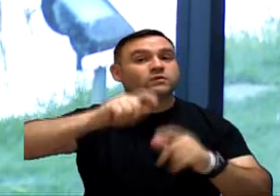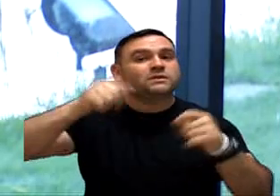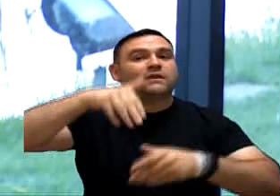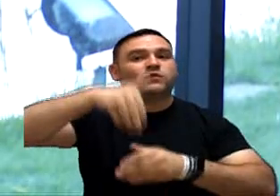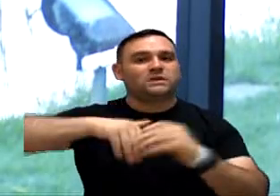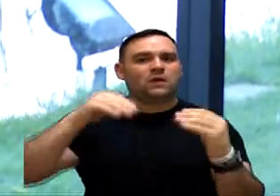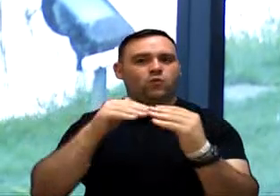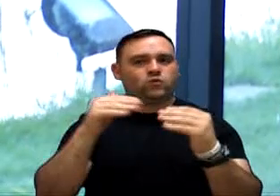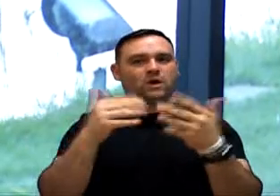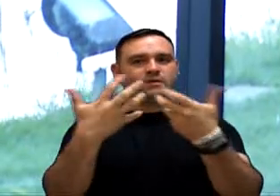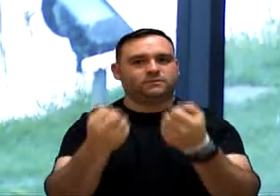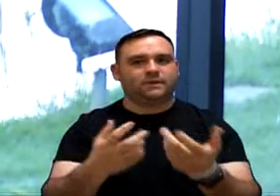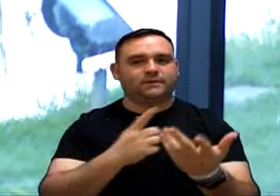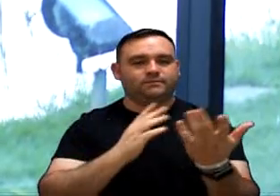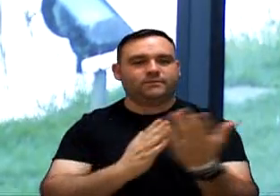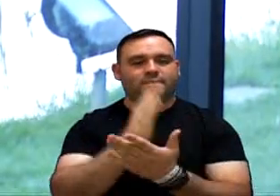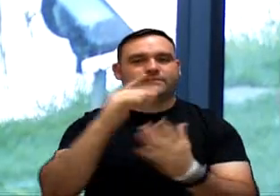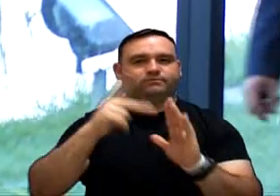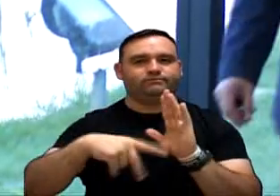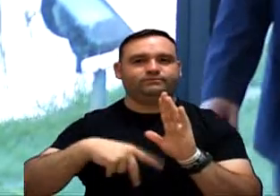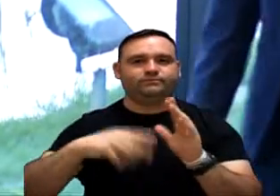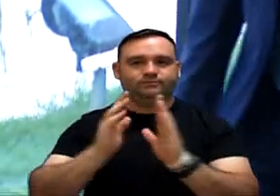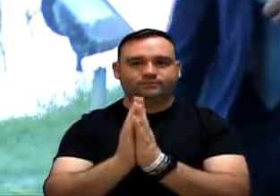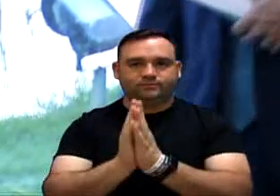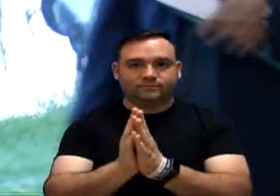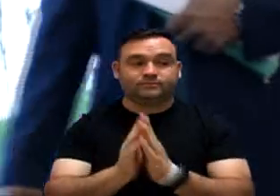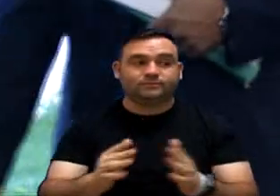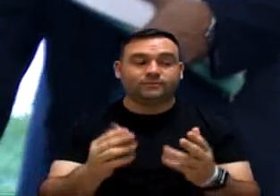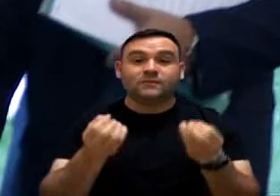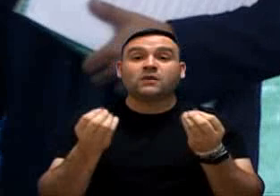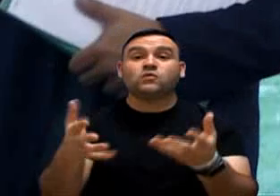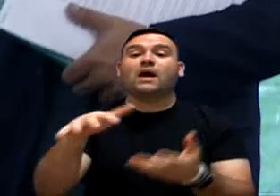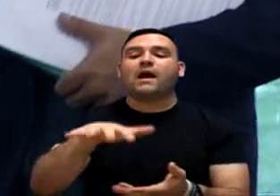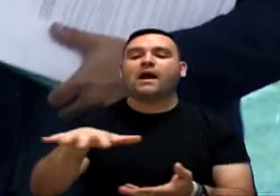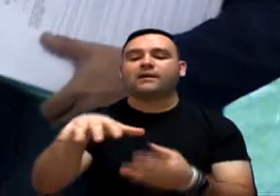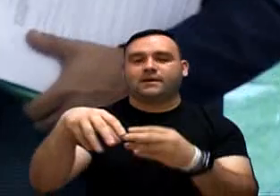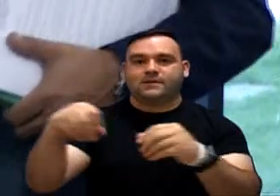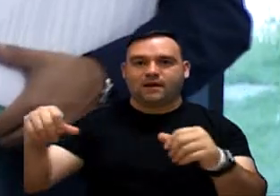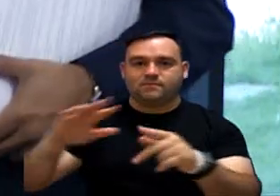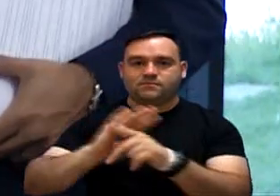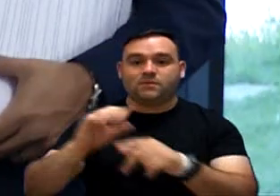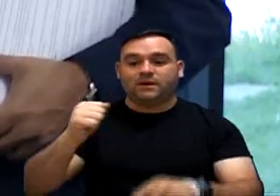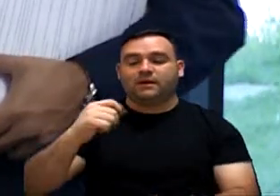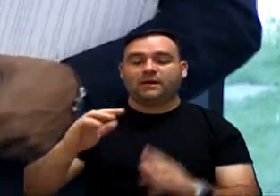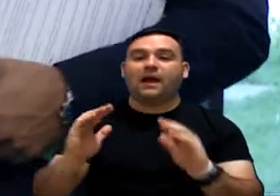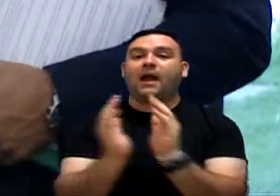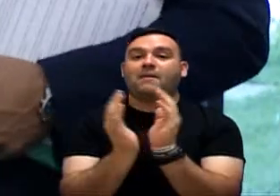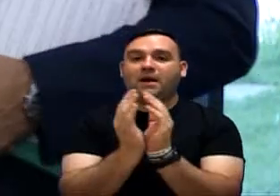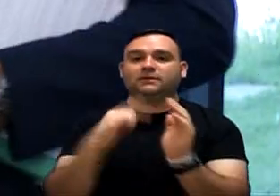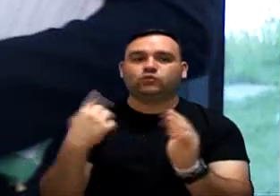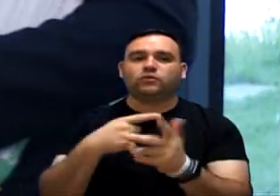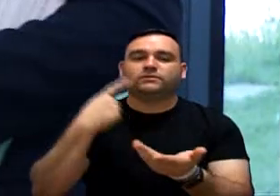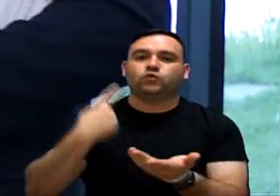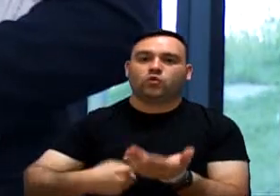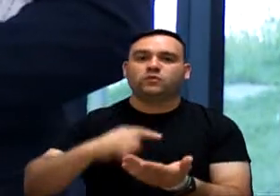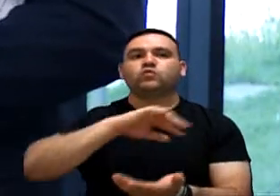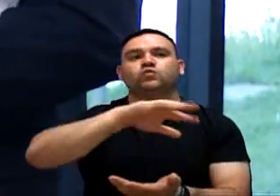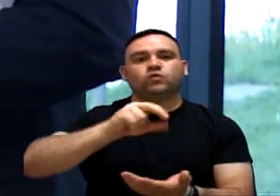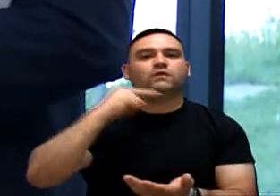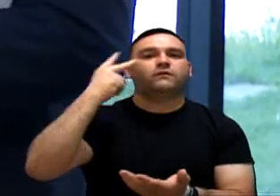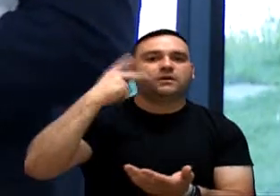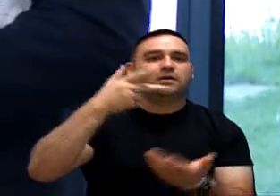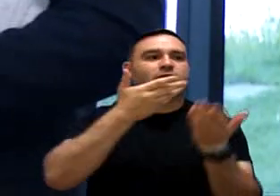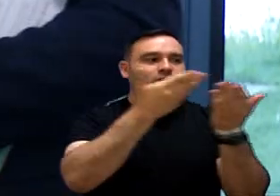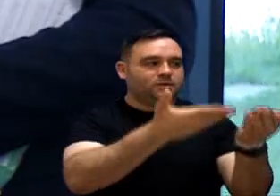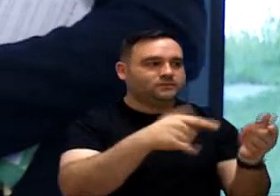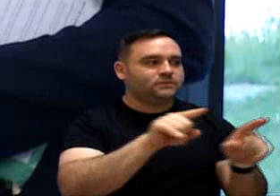votar favoravelmente ao referido projeto de doação da área para a PAI, com o compromisso nosso, de todos os vereadores, de